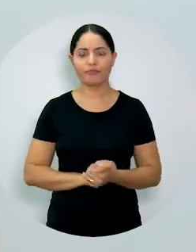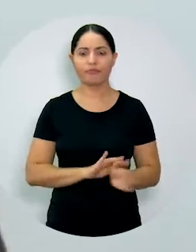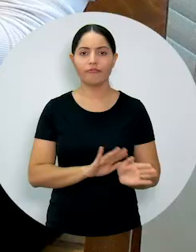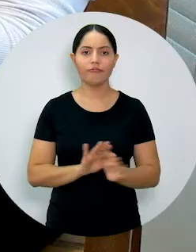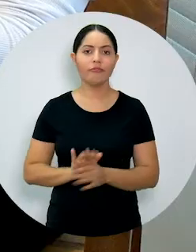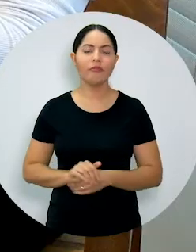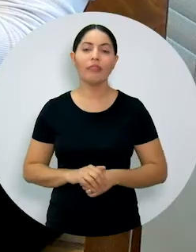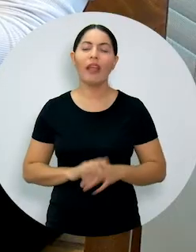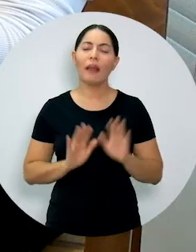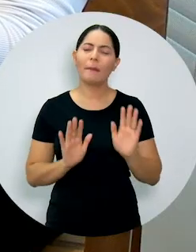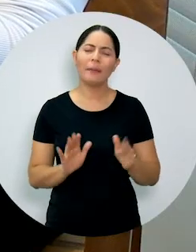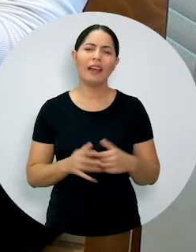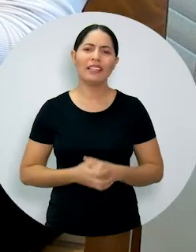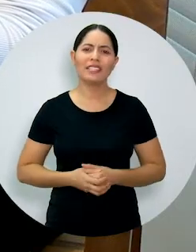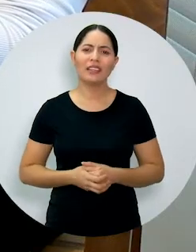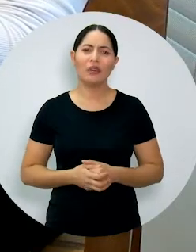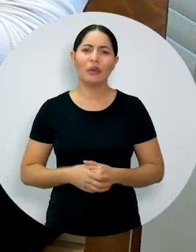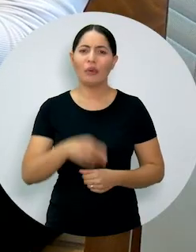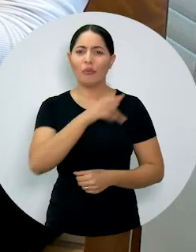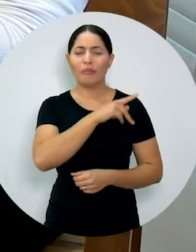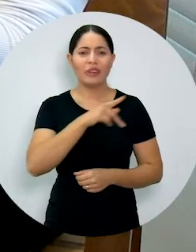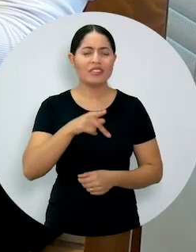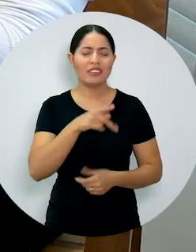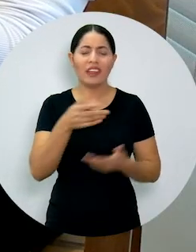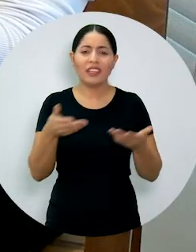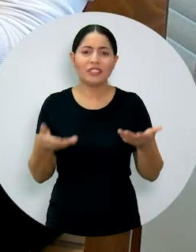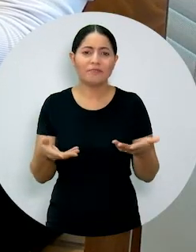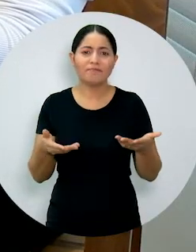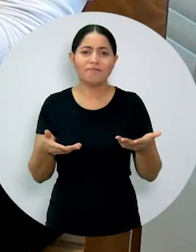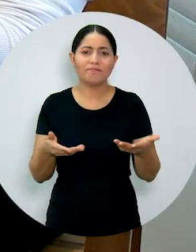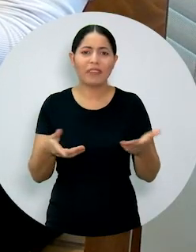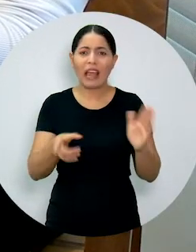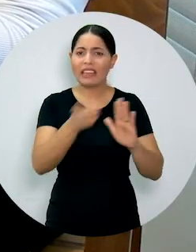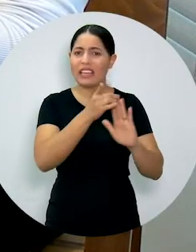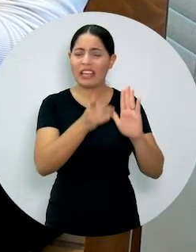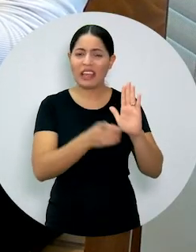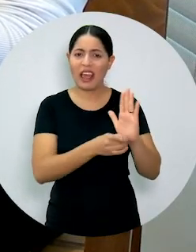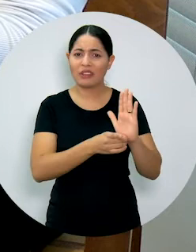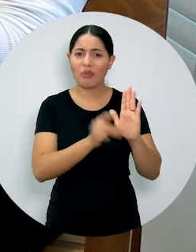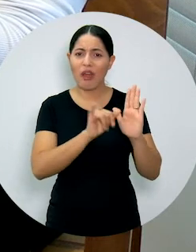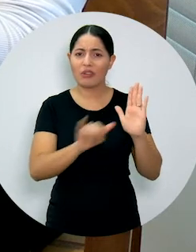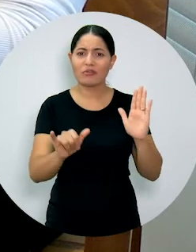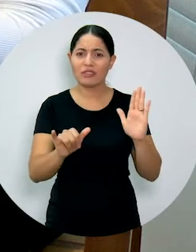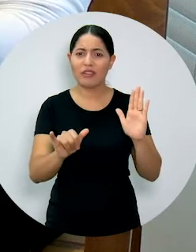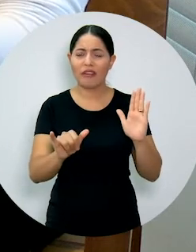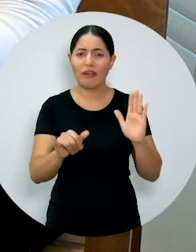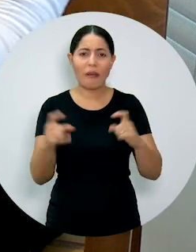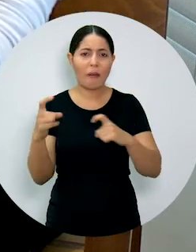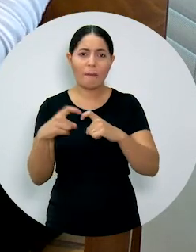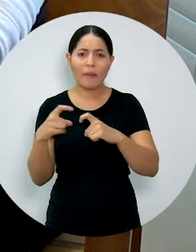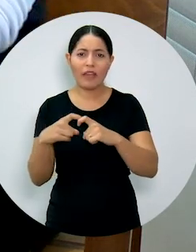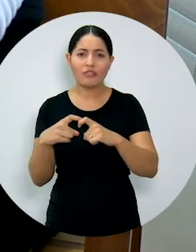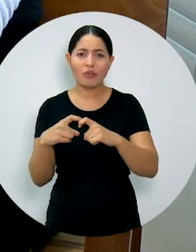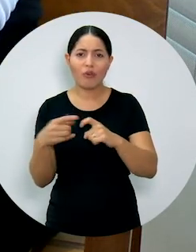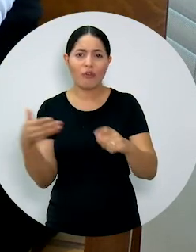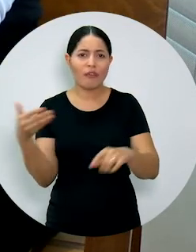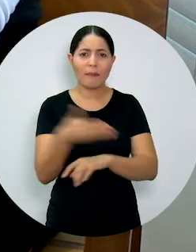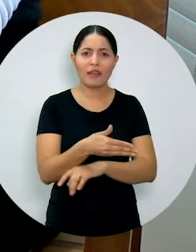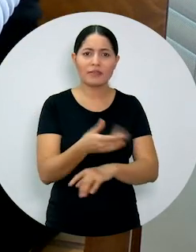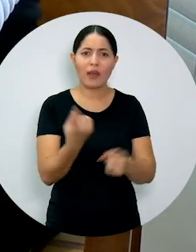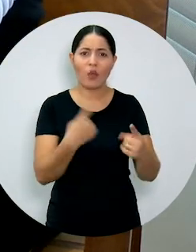ONU. Mas o presidente acaba de baixar um decreto eliminando a participação dos médicos do